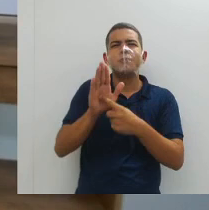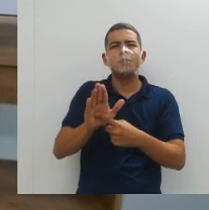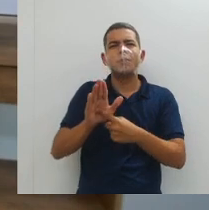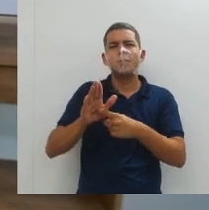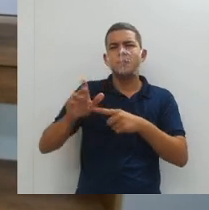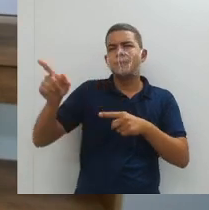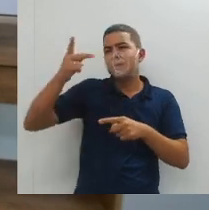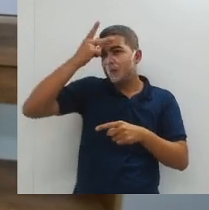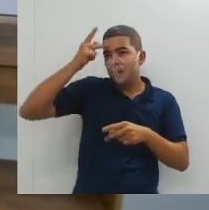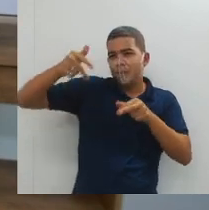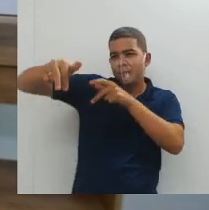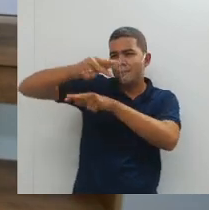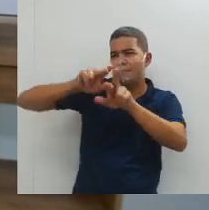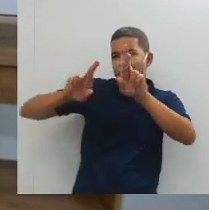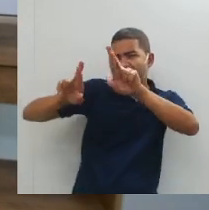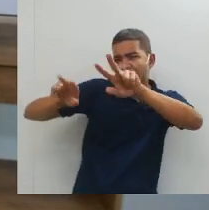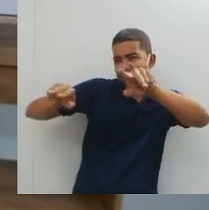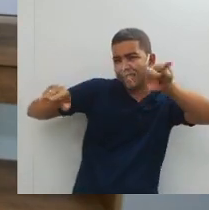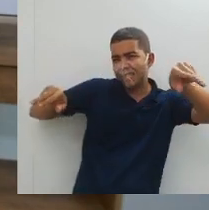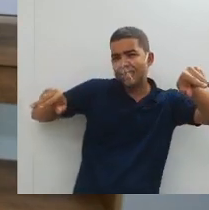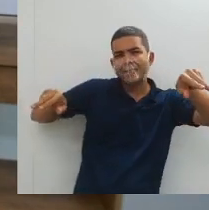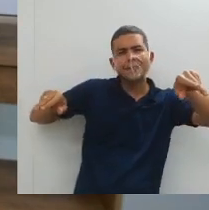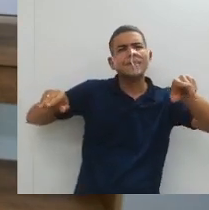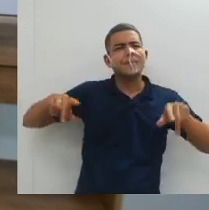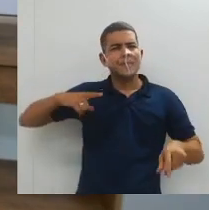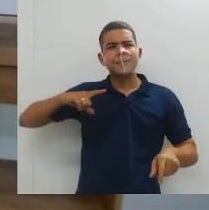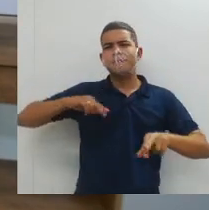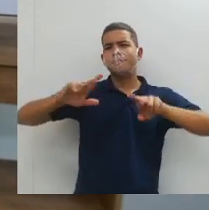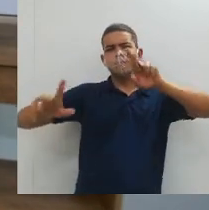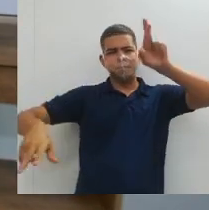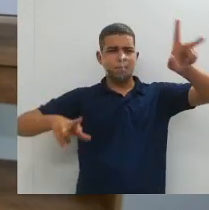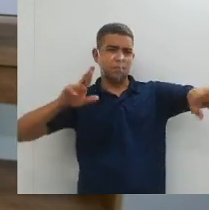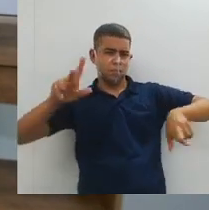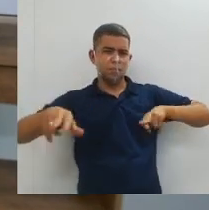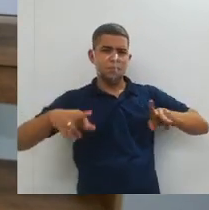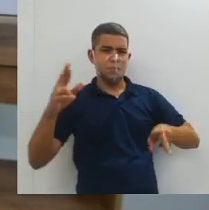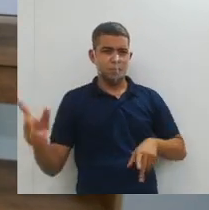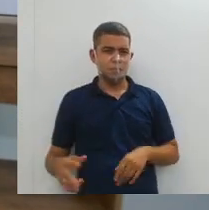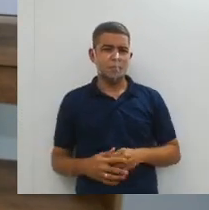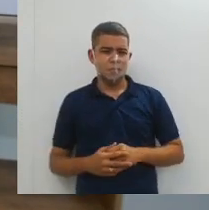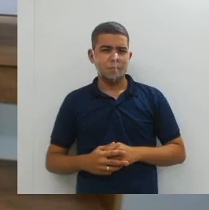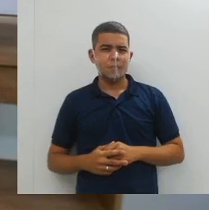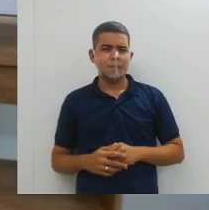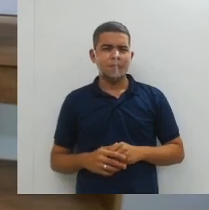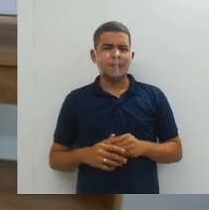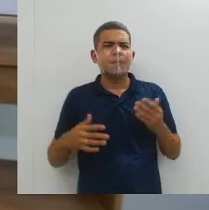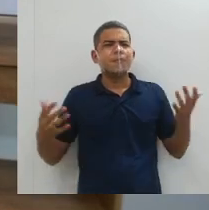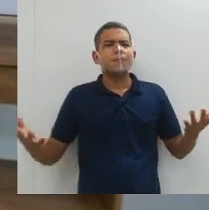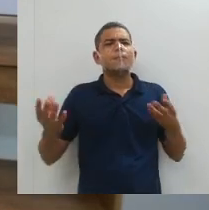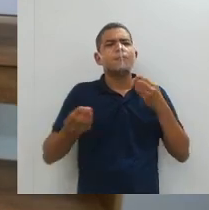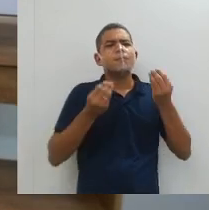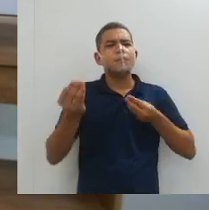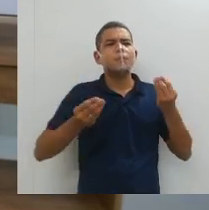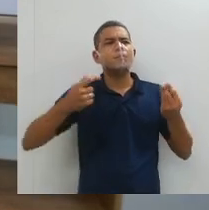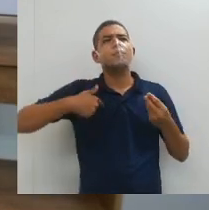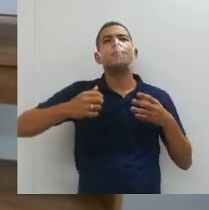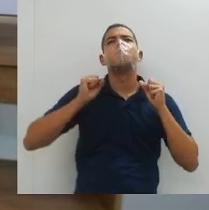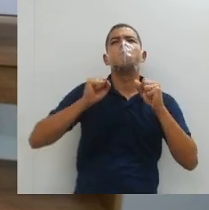tão diferentes uns dos outros, não é? Que somos, portanto, diferentes. Então, como é que eu